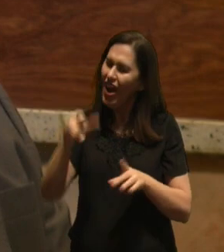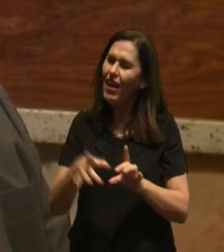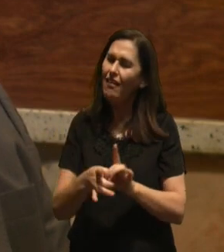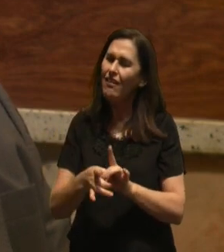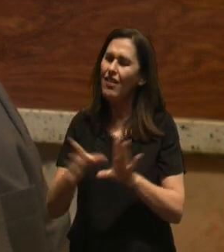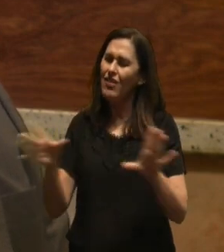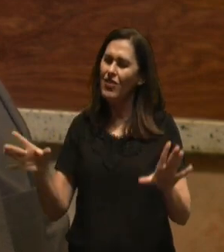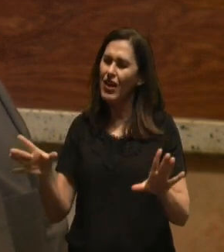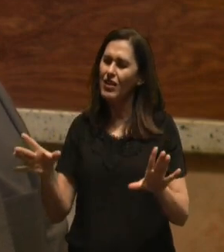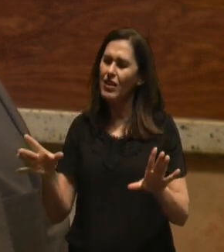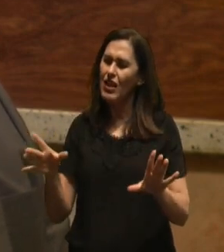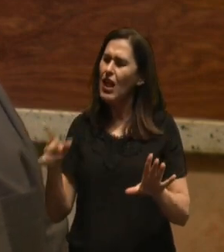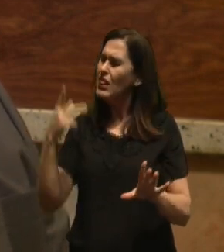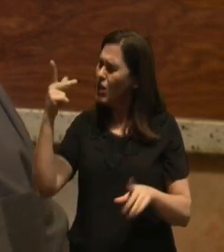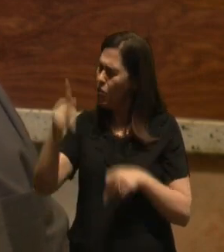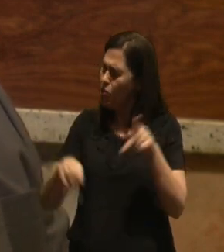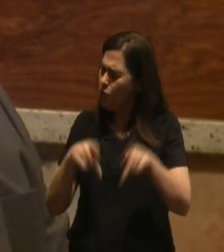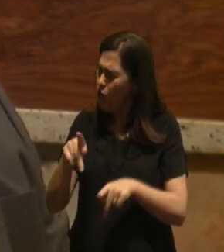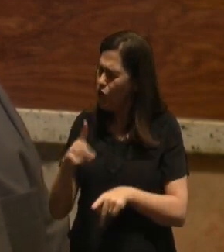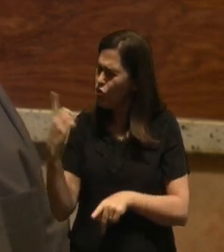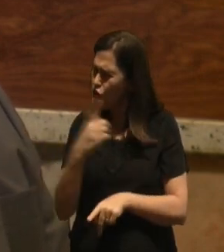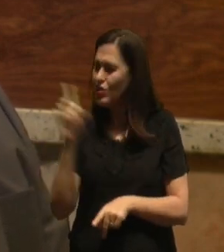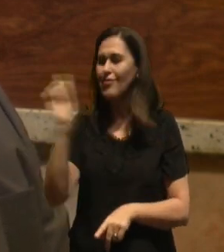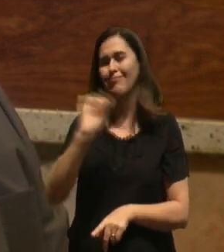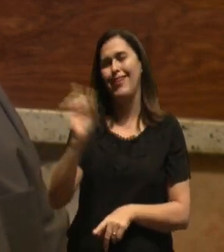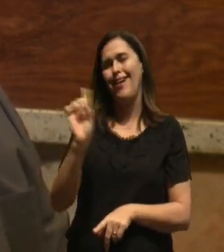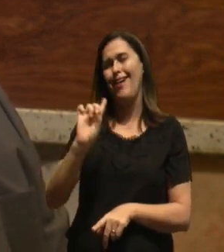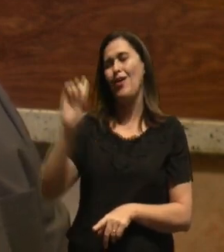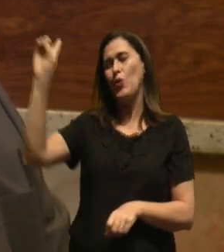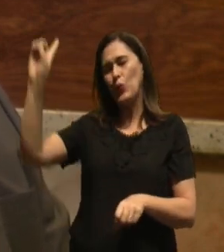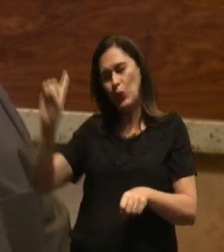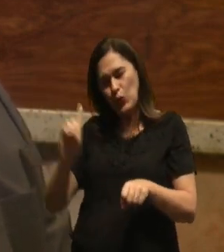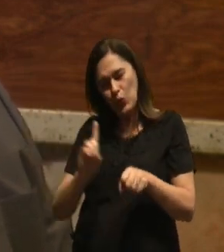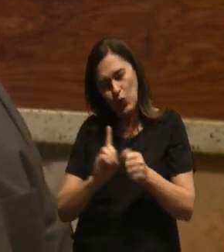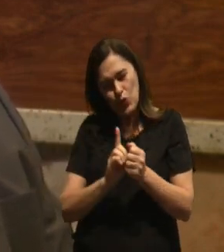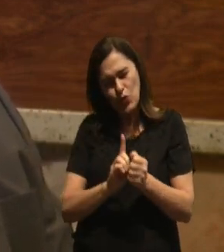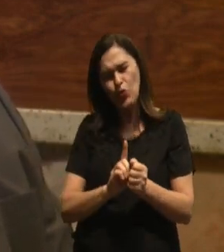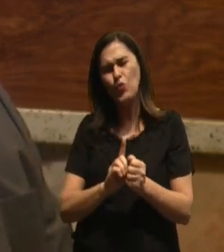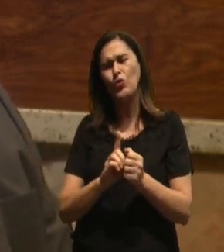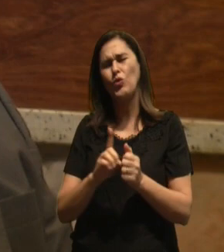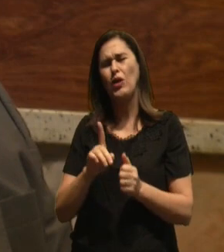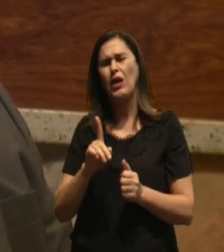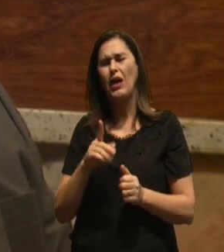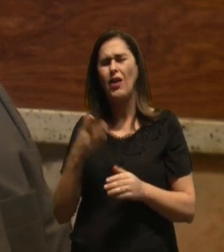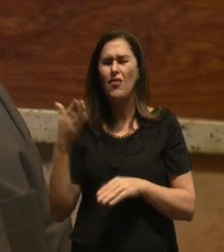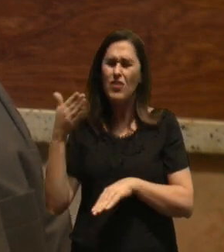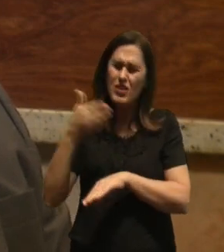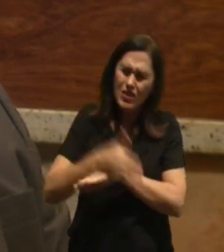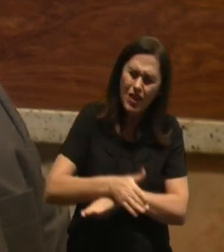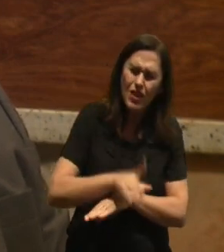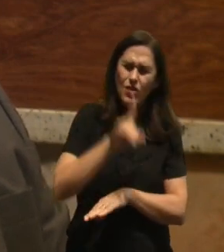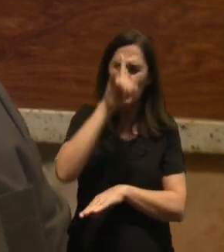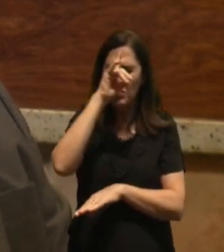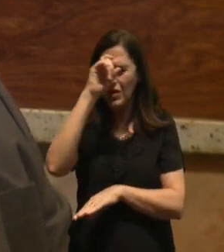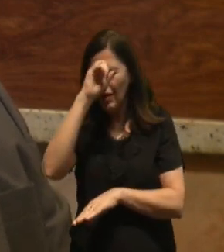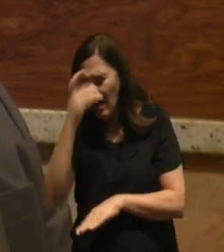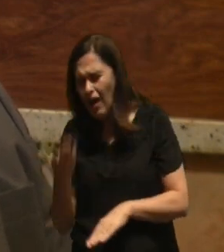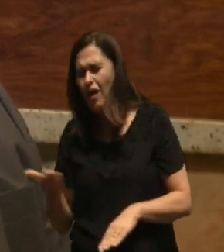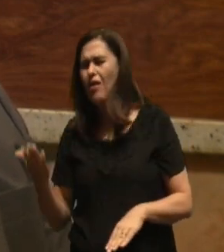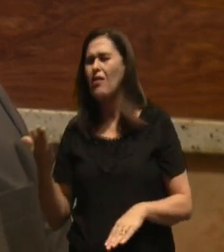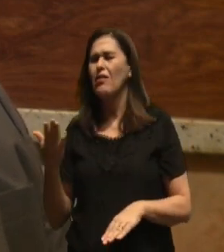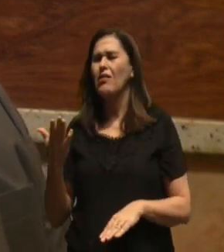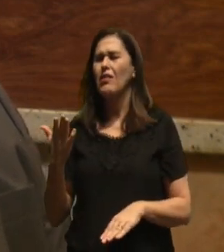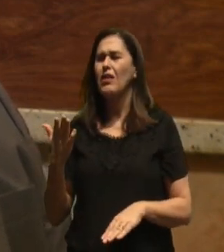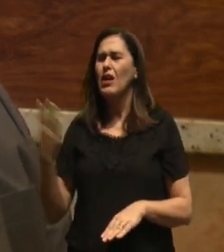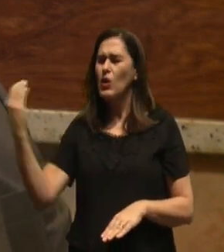nunca está só, porque o Senhor está presente. O Senhor está presente nos hospitais onde os nossos queridos estão internados. O Senhor